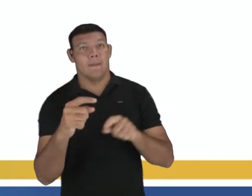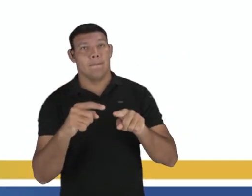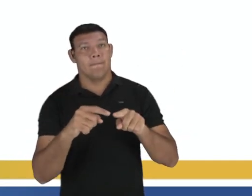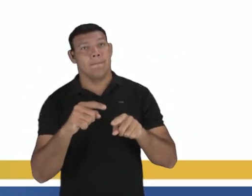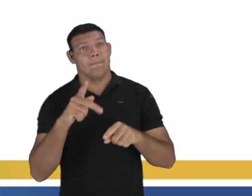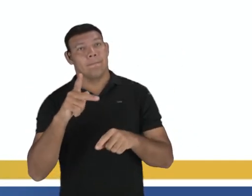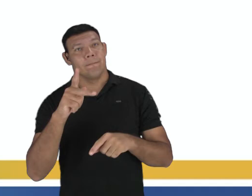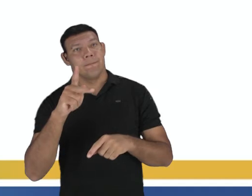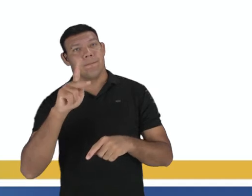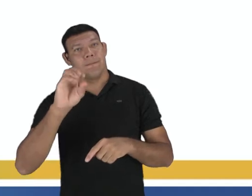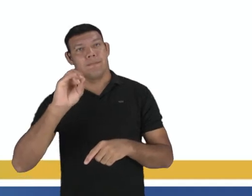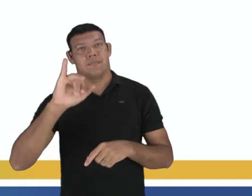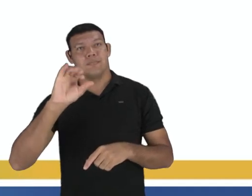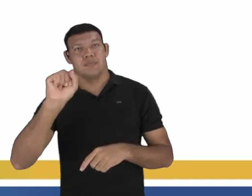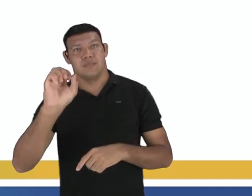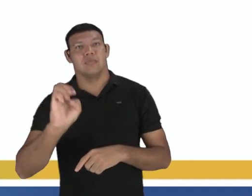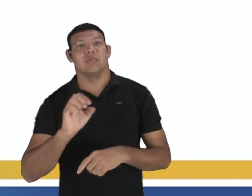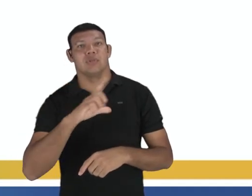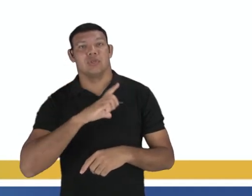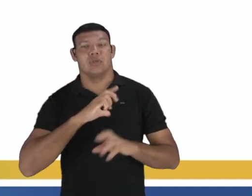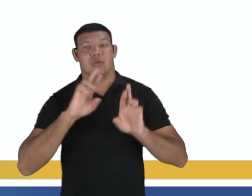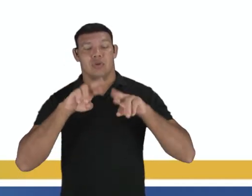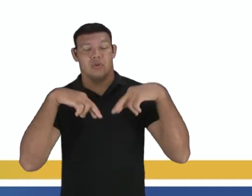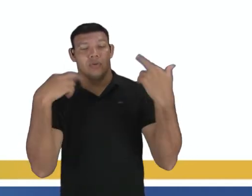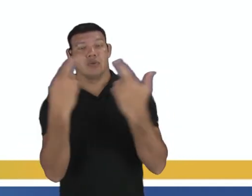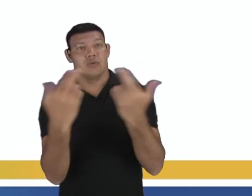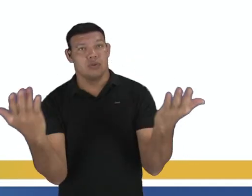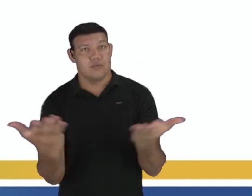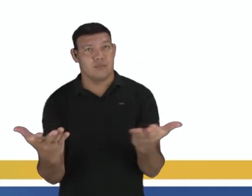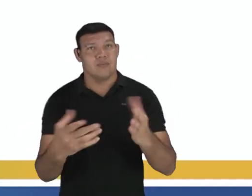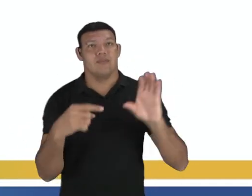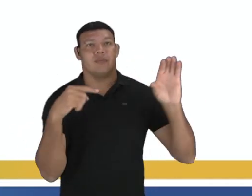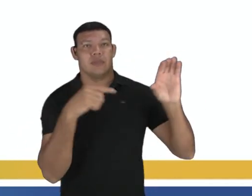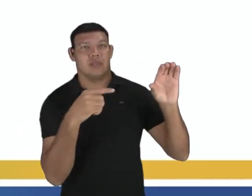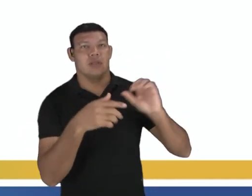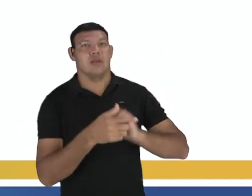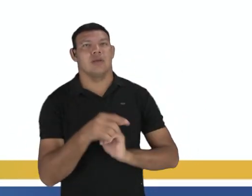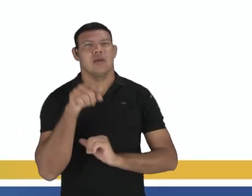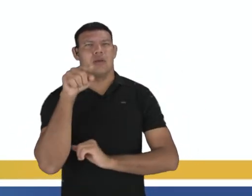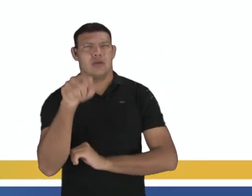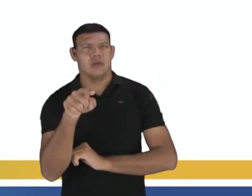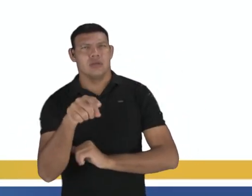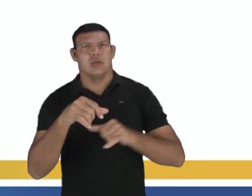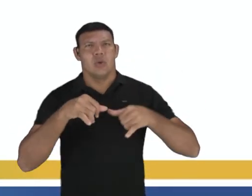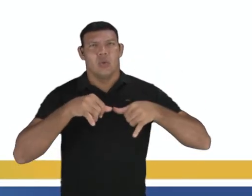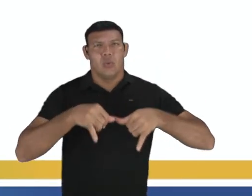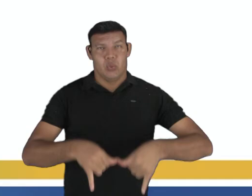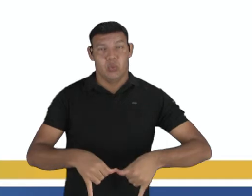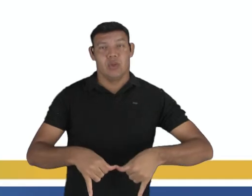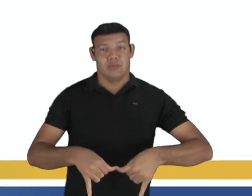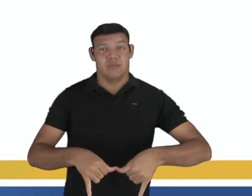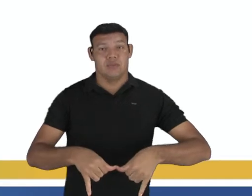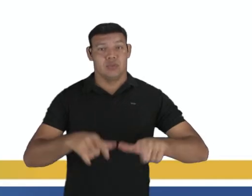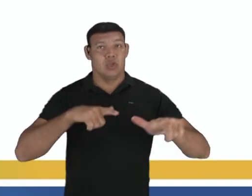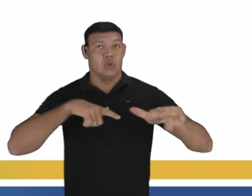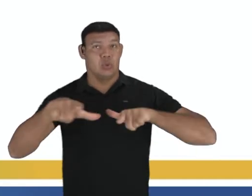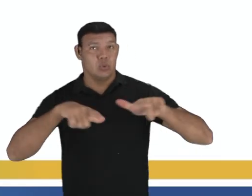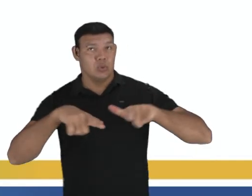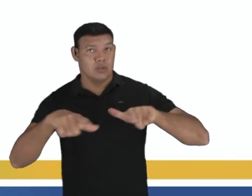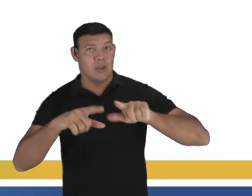Conforme combinaram, os 3 homens partiram para o carnaval. E aí você vai fazer o que nessa questão? Você